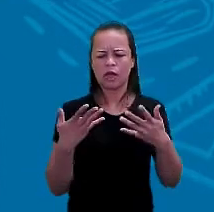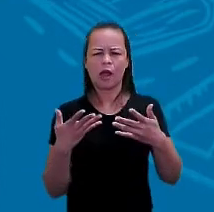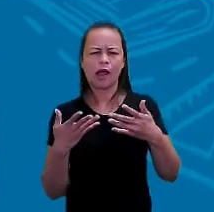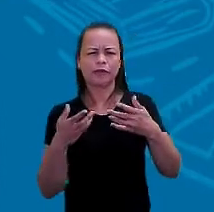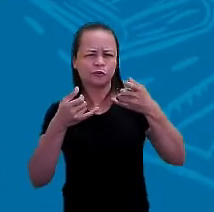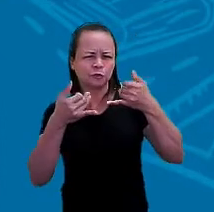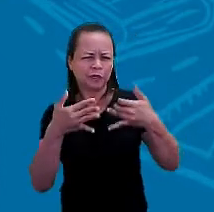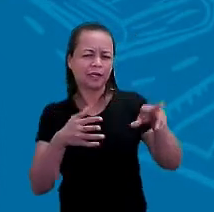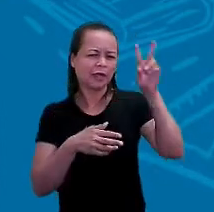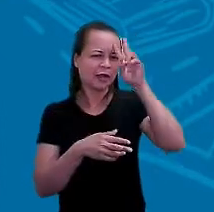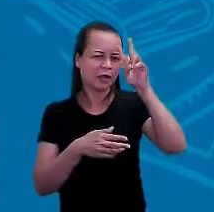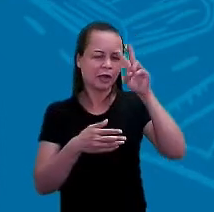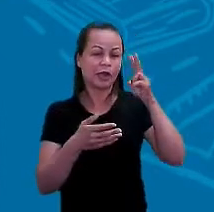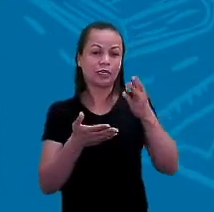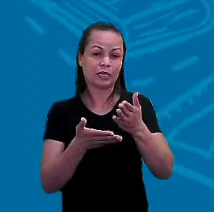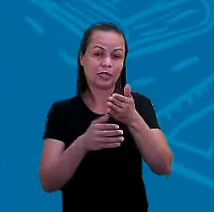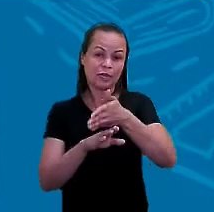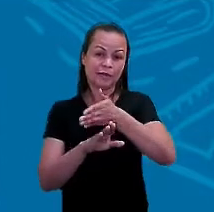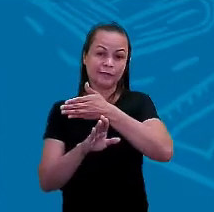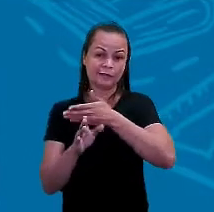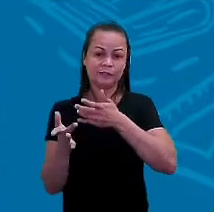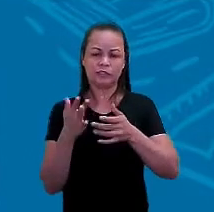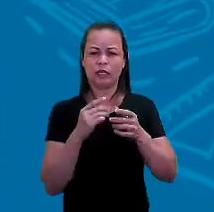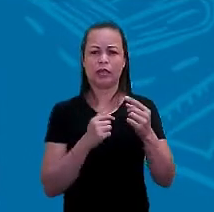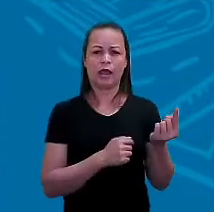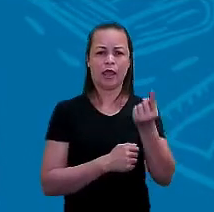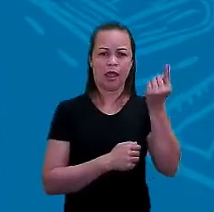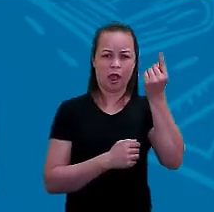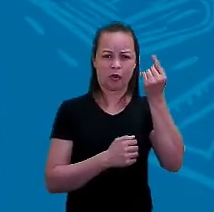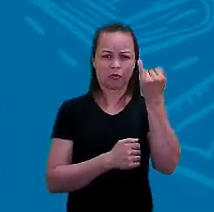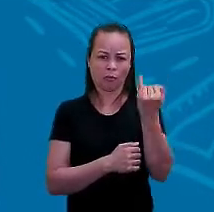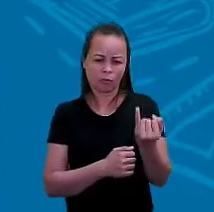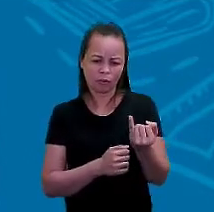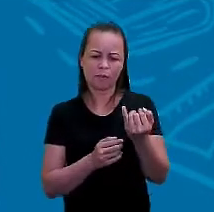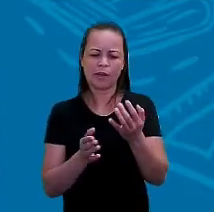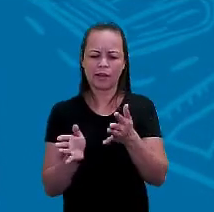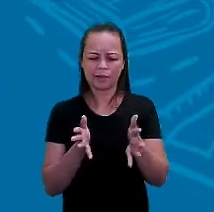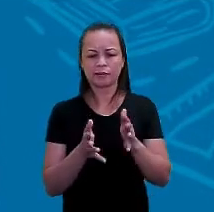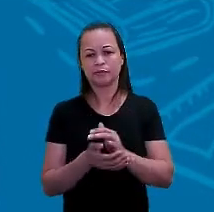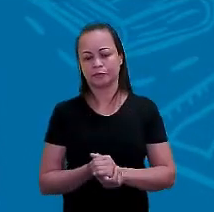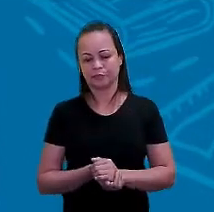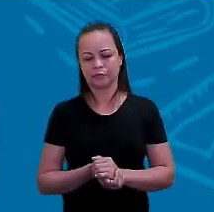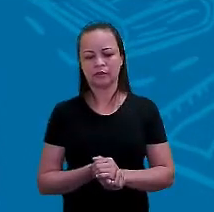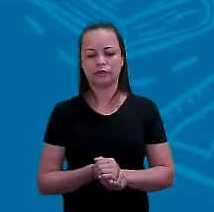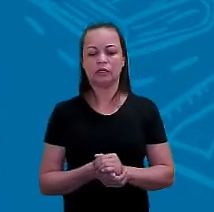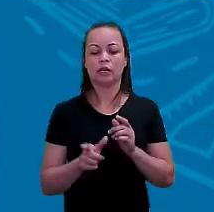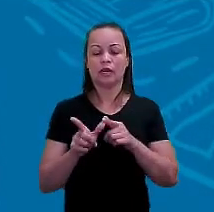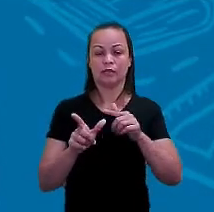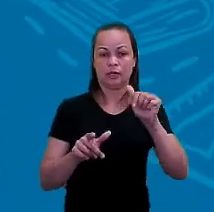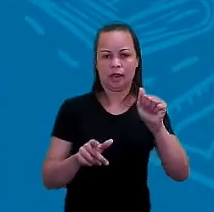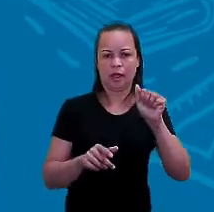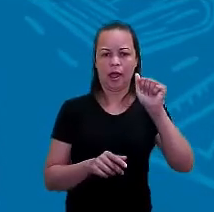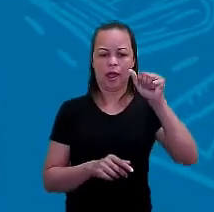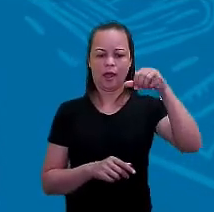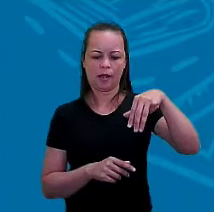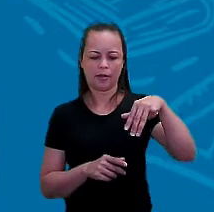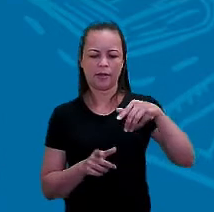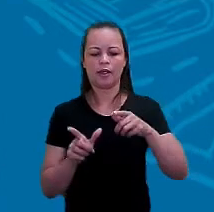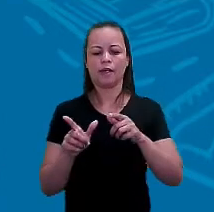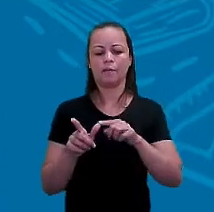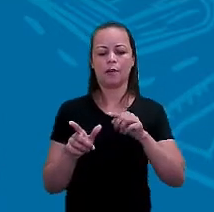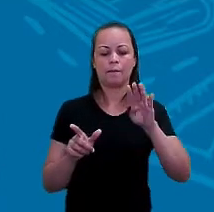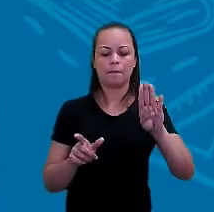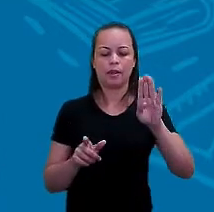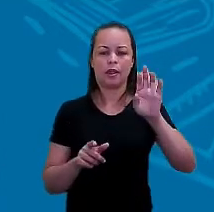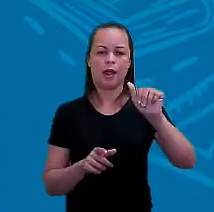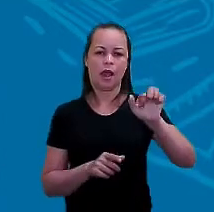tall, she's thin, né? Ela é alta, ela é magra. Então, they tall. Então, they am tall. They are tall